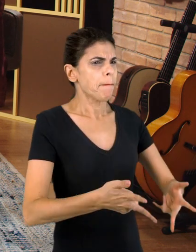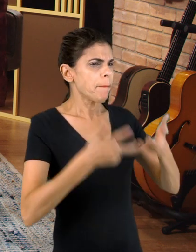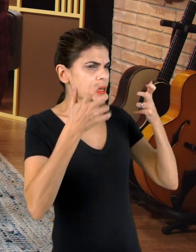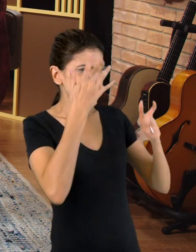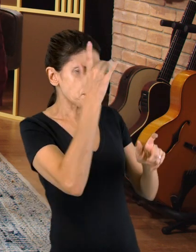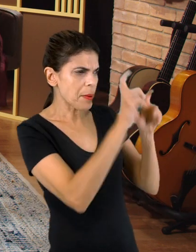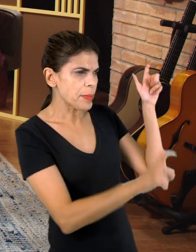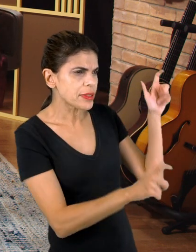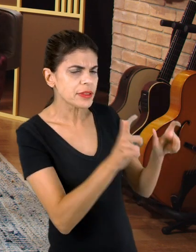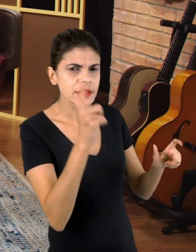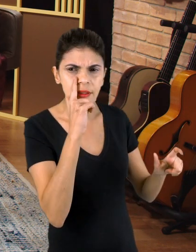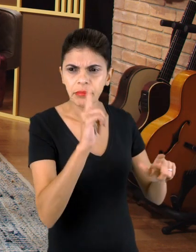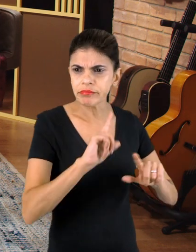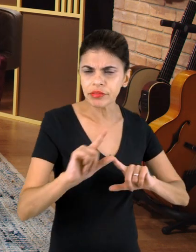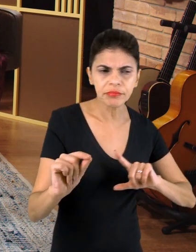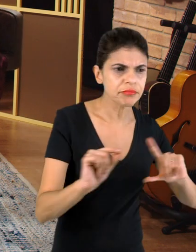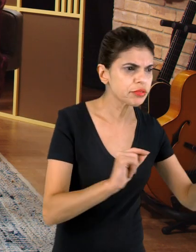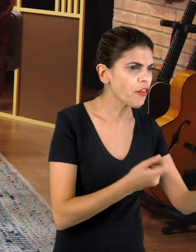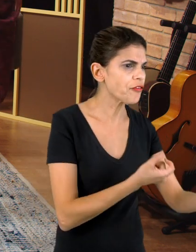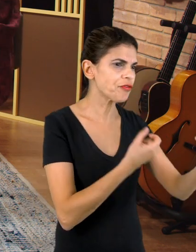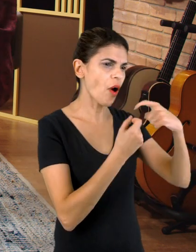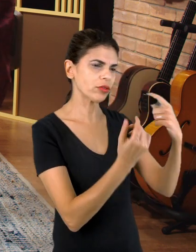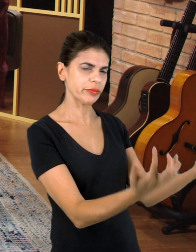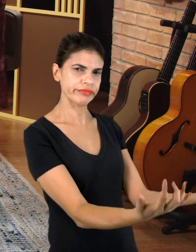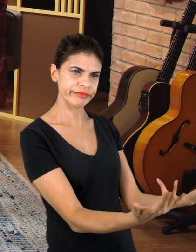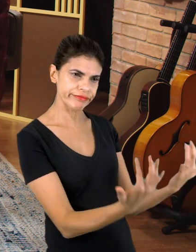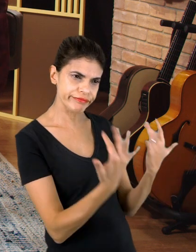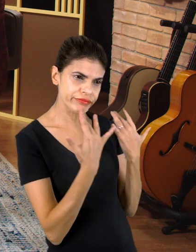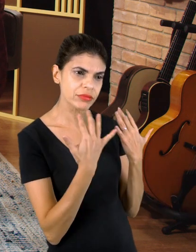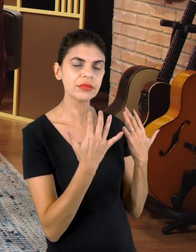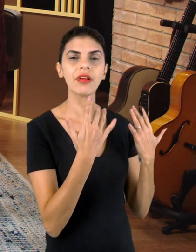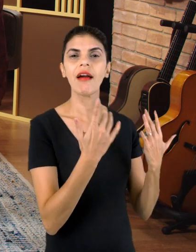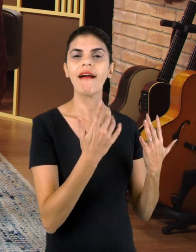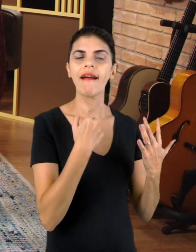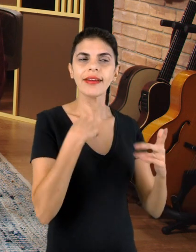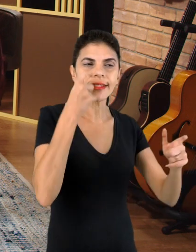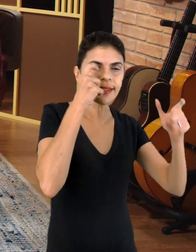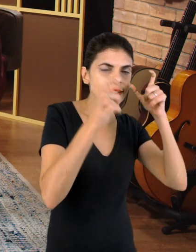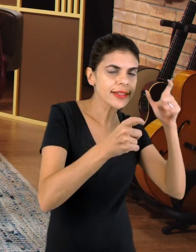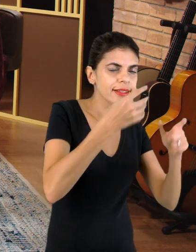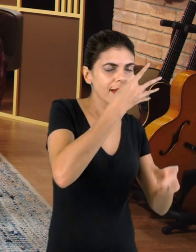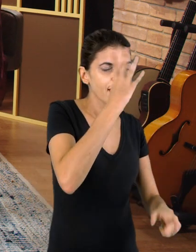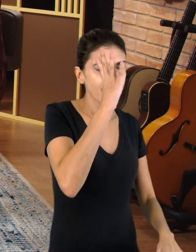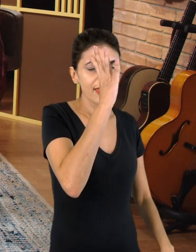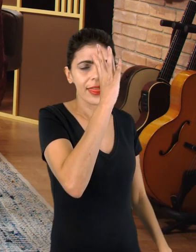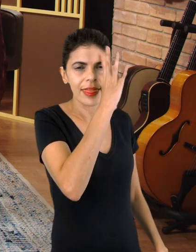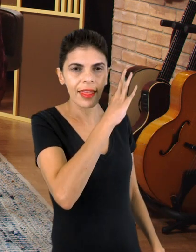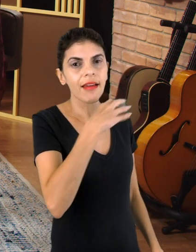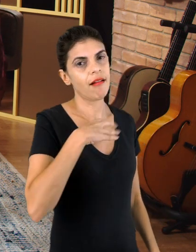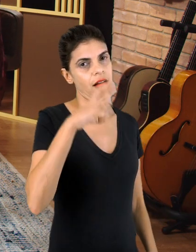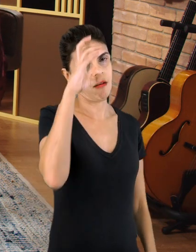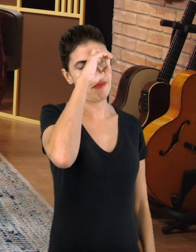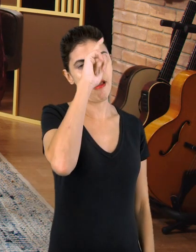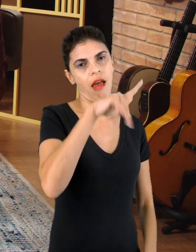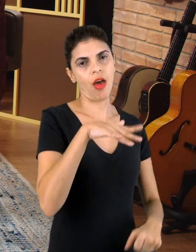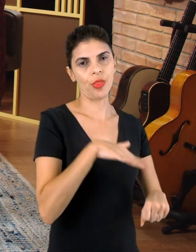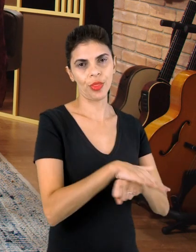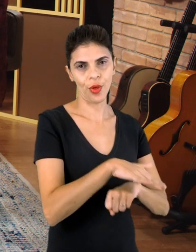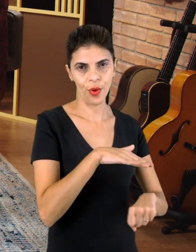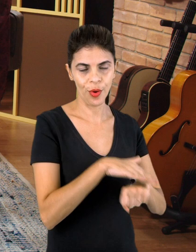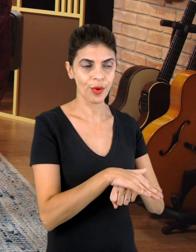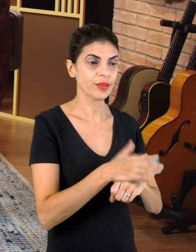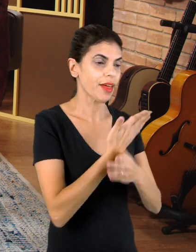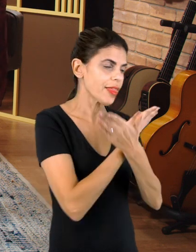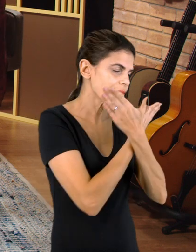público, se a pista está esvaziando, como é que você chama eles de volta. É. Toda essa coisa do entretenimento, uhum. eu aprendi na noite. É. Entendeu?